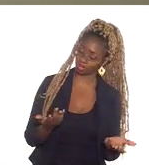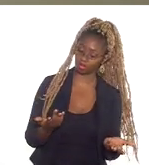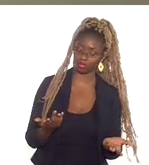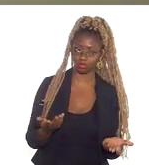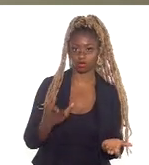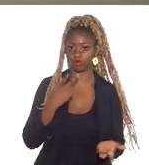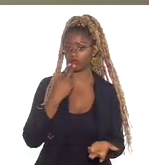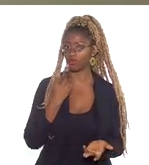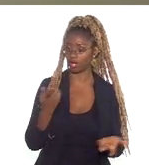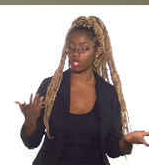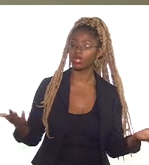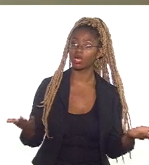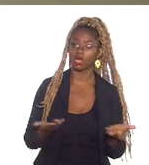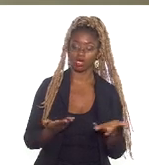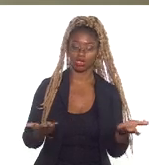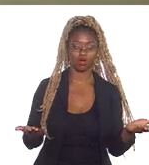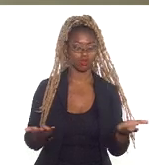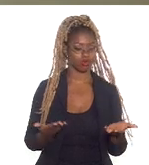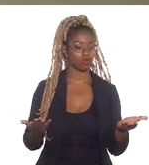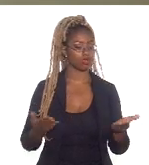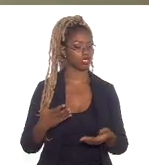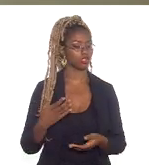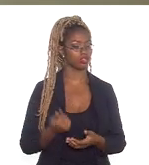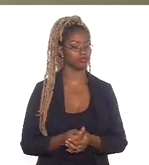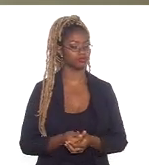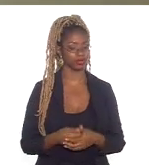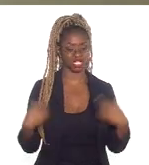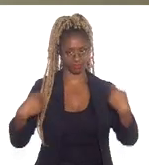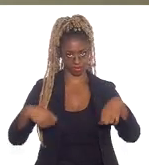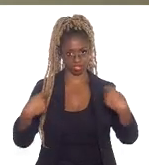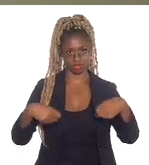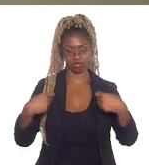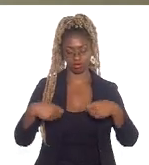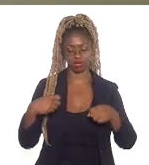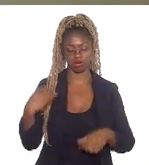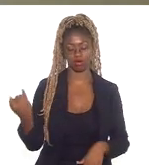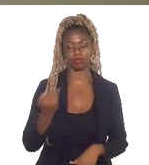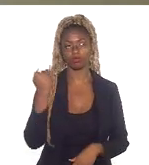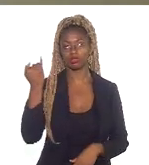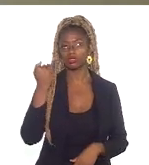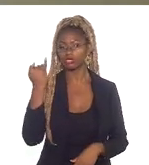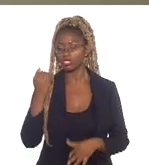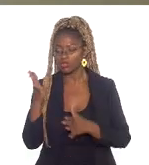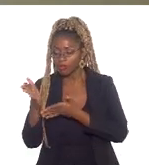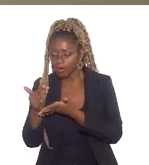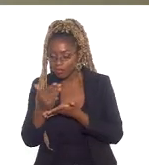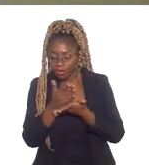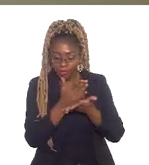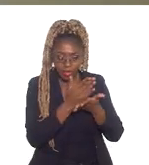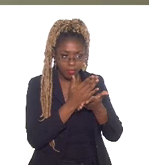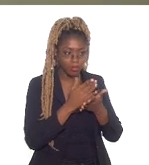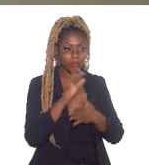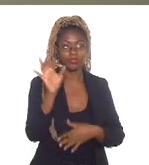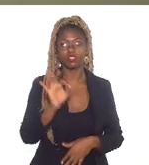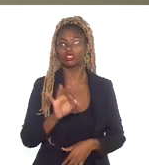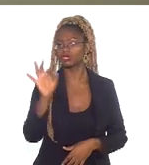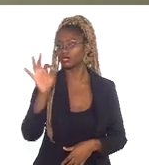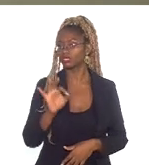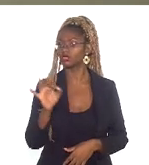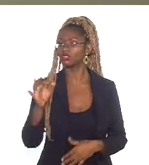agora, né, a gente levantar qual é o percentual específico, e vou perguntar isso ao